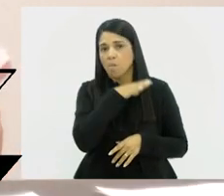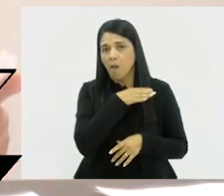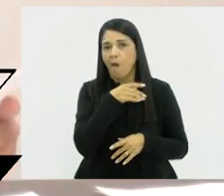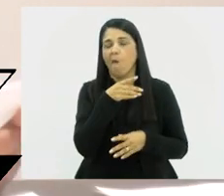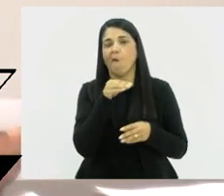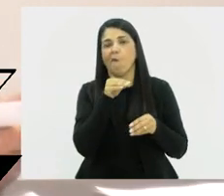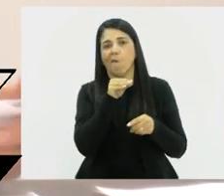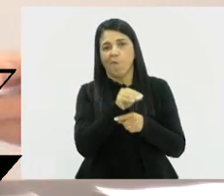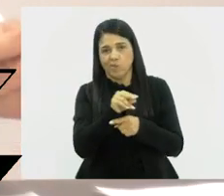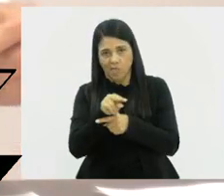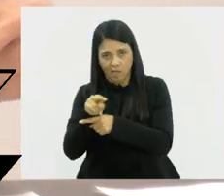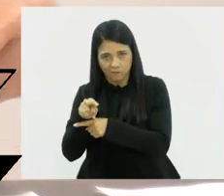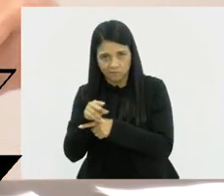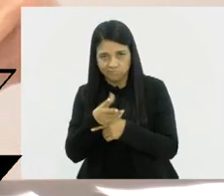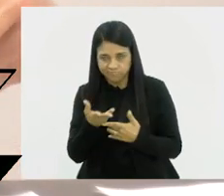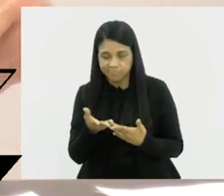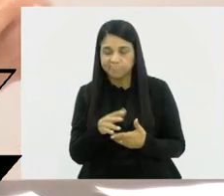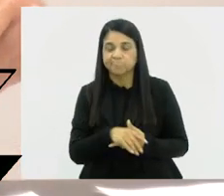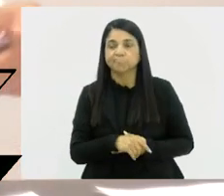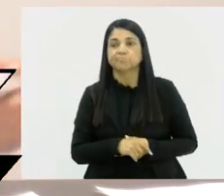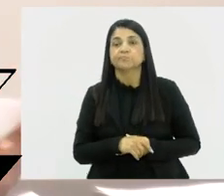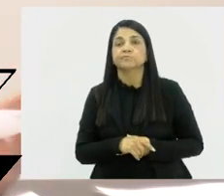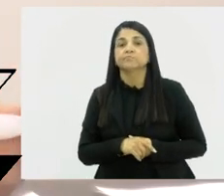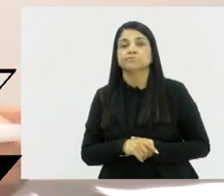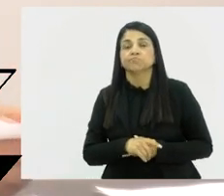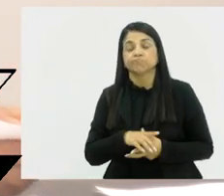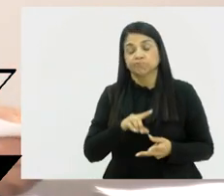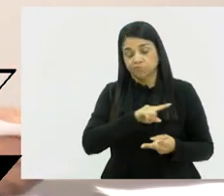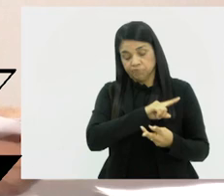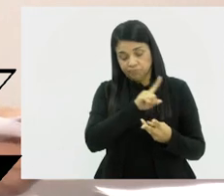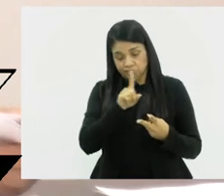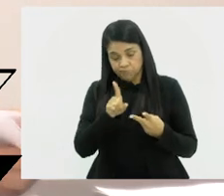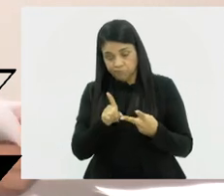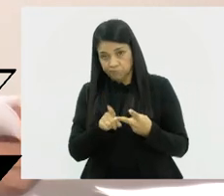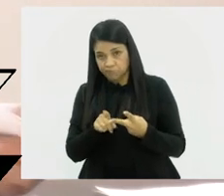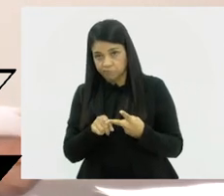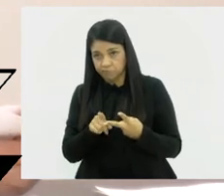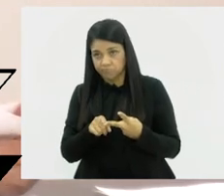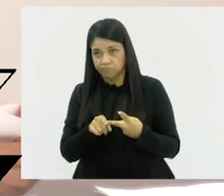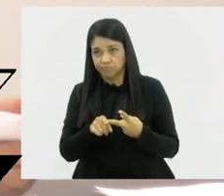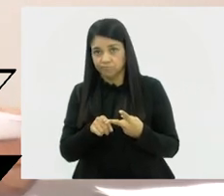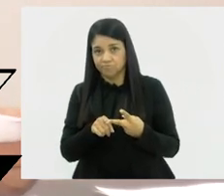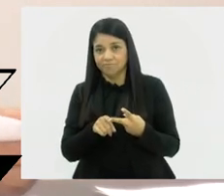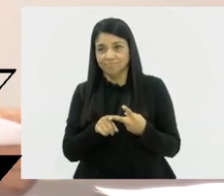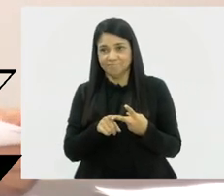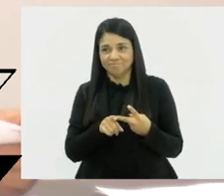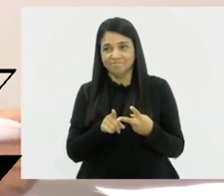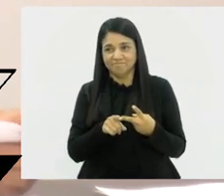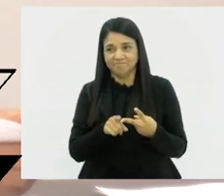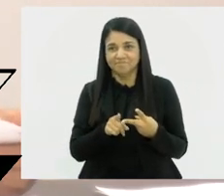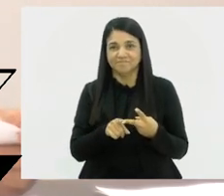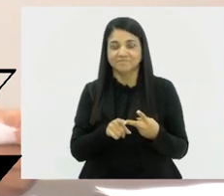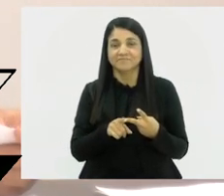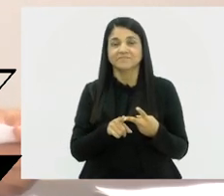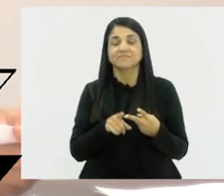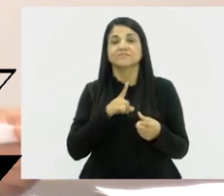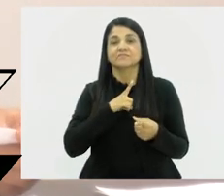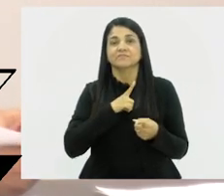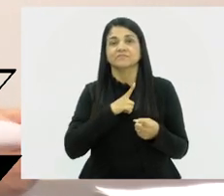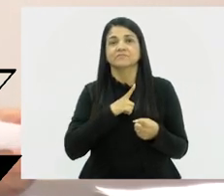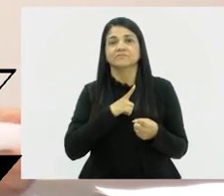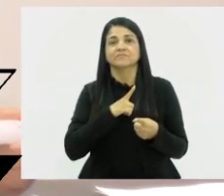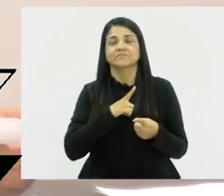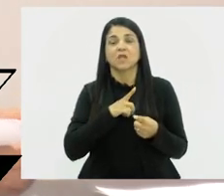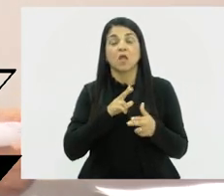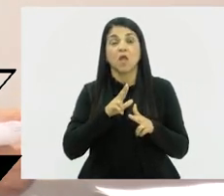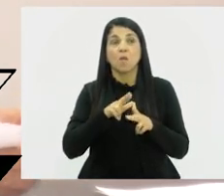observação. A outra observação, eu até concordo consigo que houve um certo estigma, mas eu não diria que fosse por causa